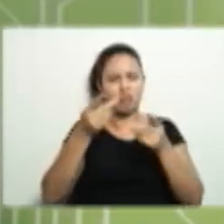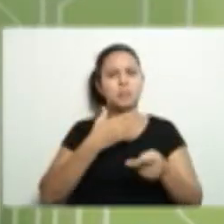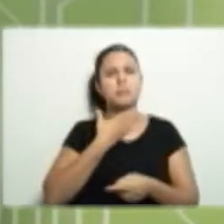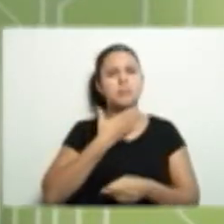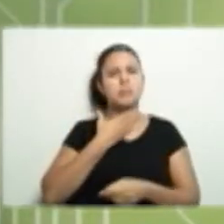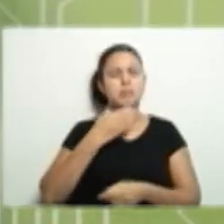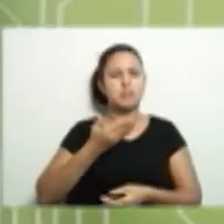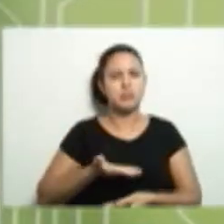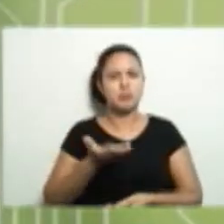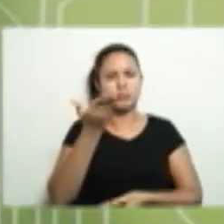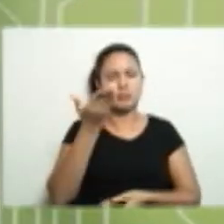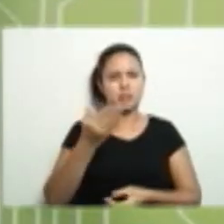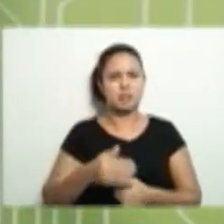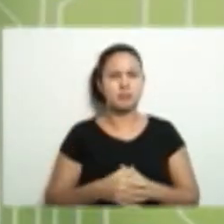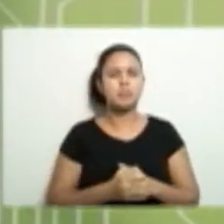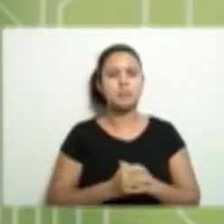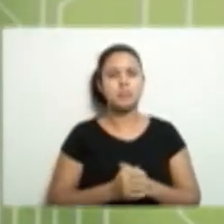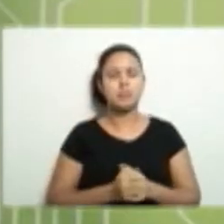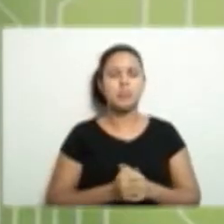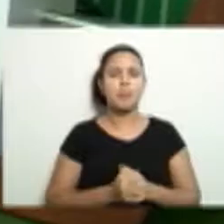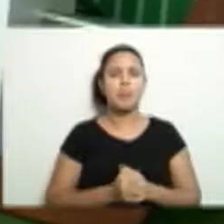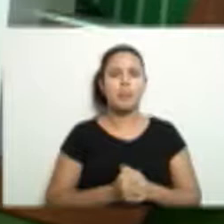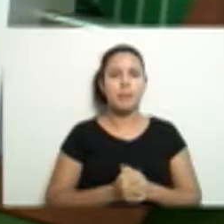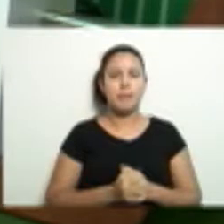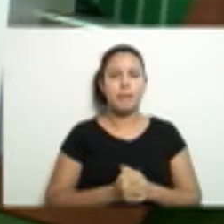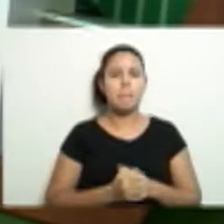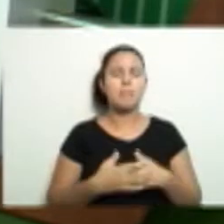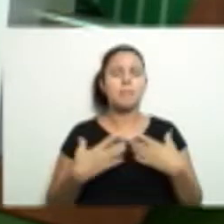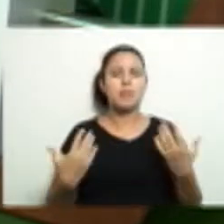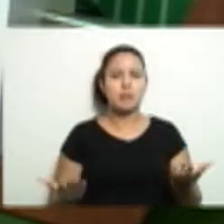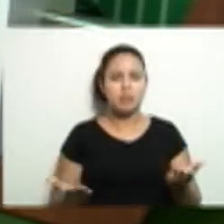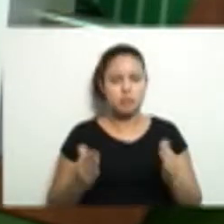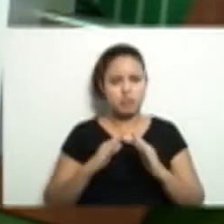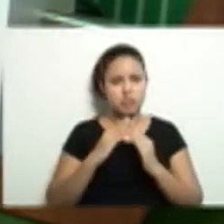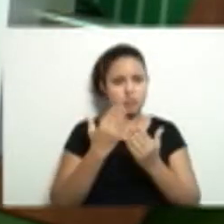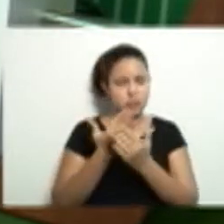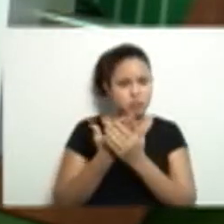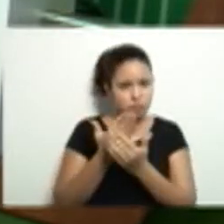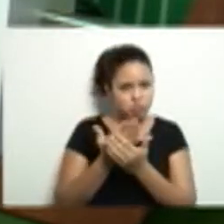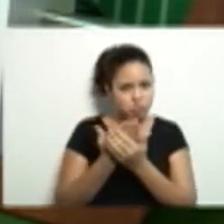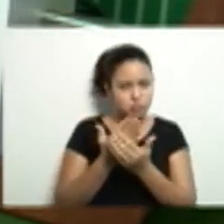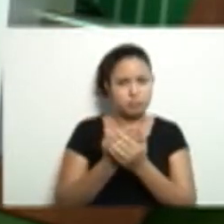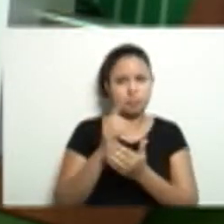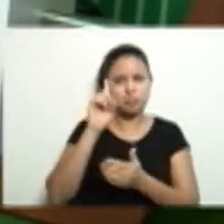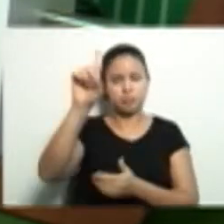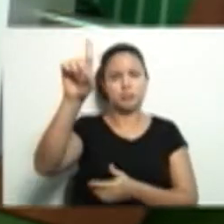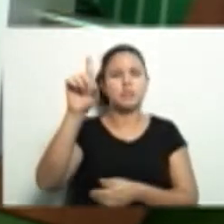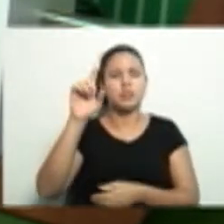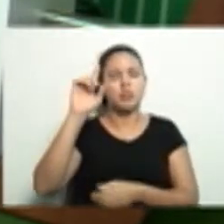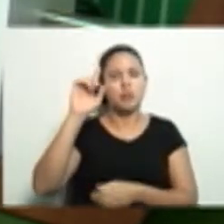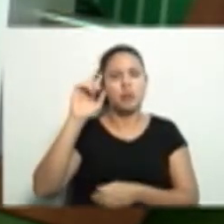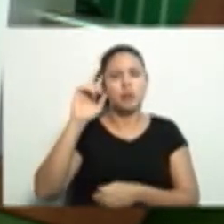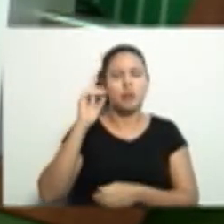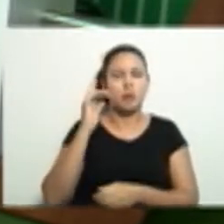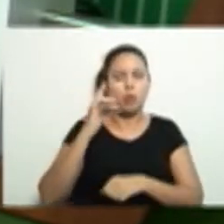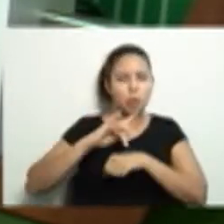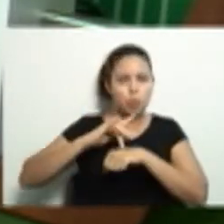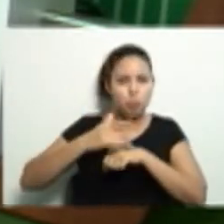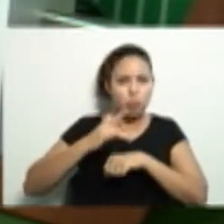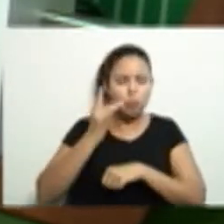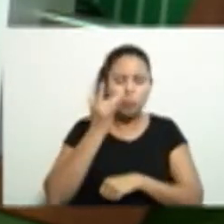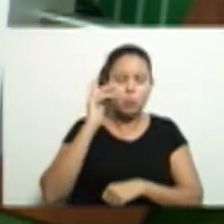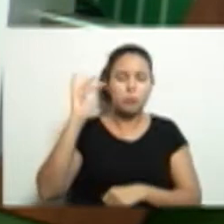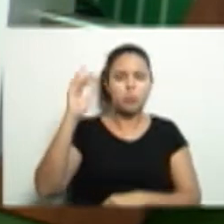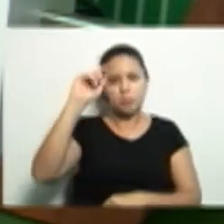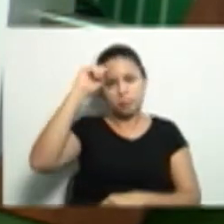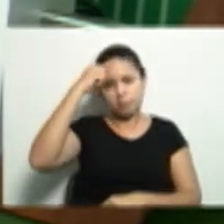Vou pedir para ajustar aqui, eu vou tentar falar mais já temos participação da Escola Maria de Matos, Ouro Preto do Oeste, Henrique Dias de Ariquemes e 22